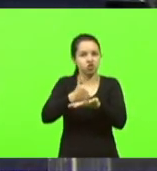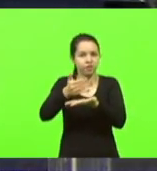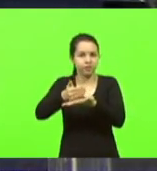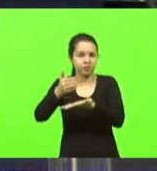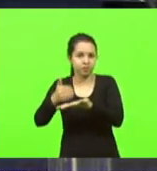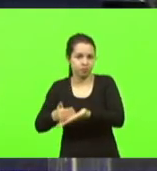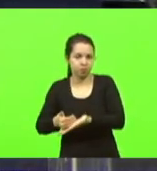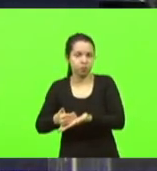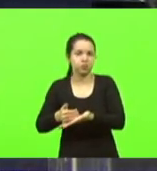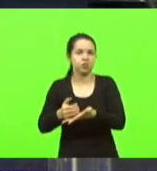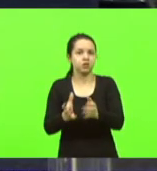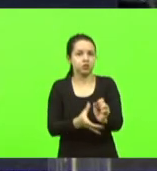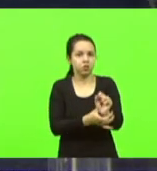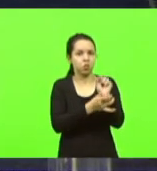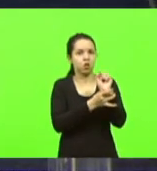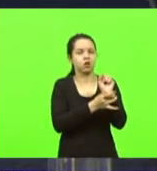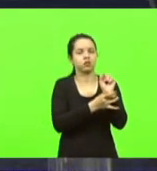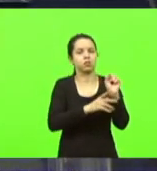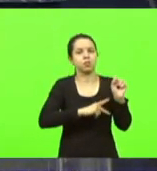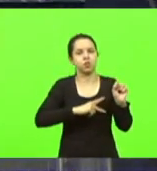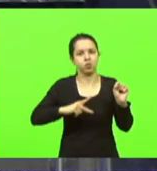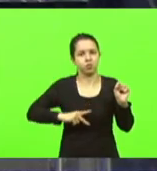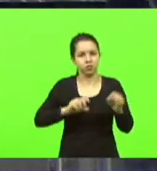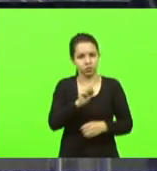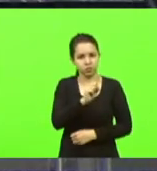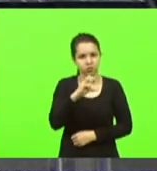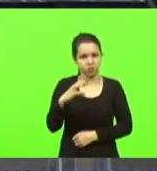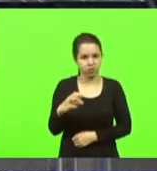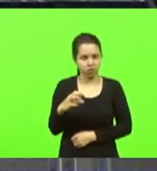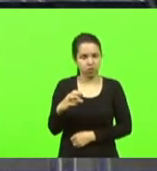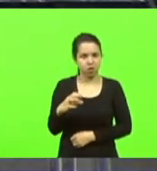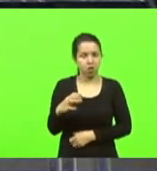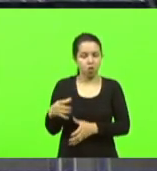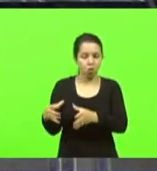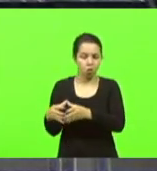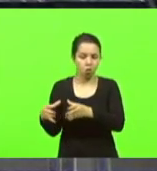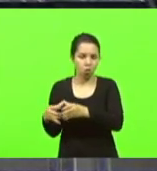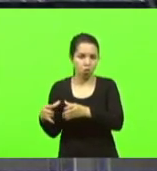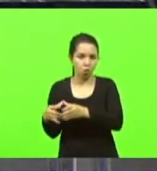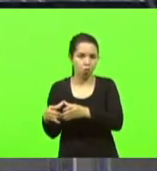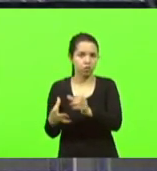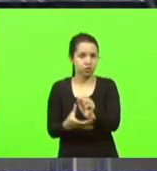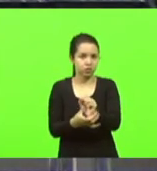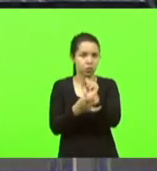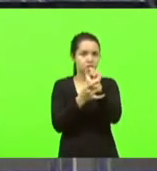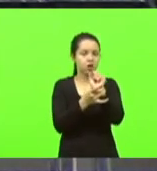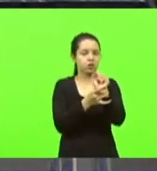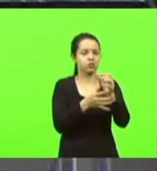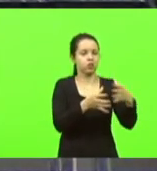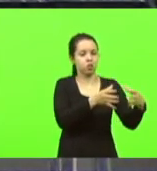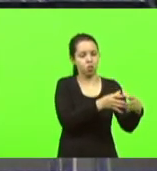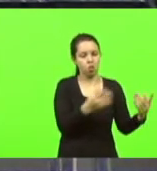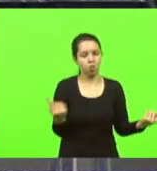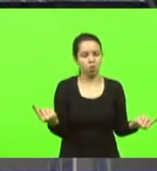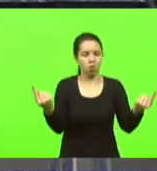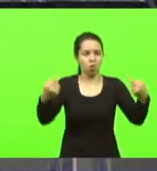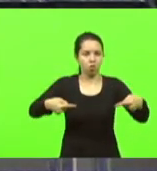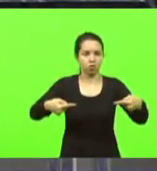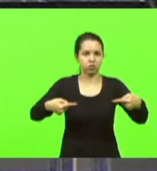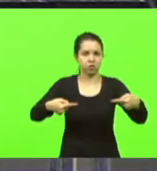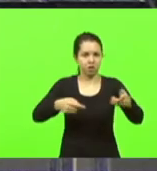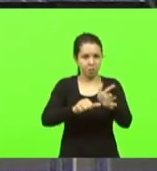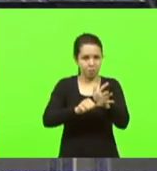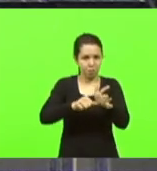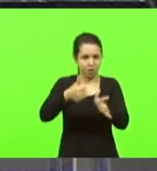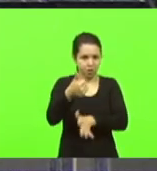segurança pública de Santa Catarina colocando as forças de segurança uma contra as outras e Essa não é a primeira vez